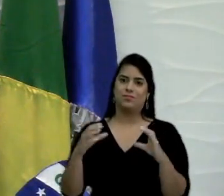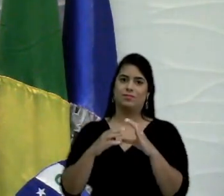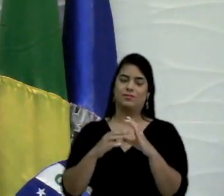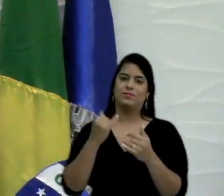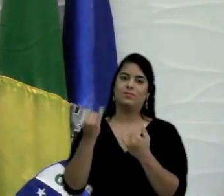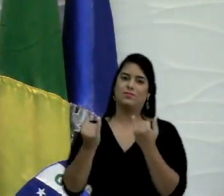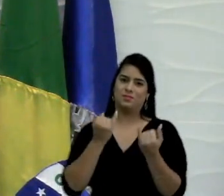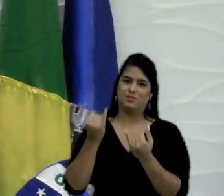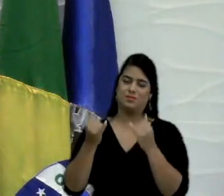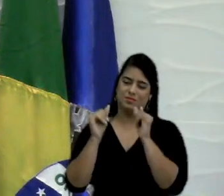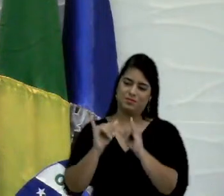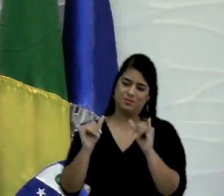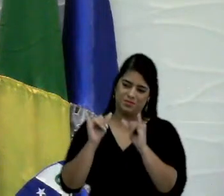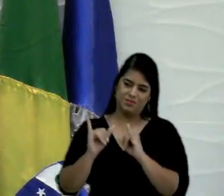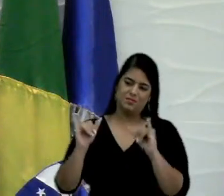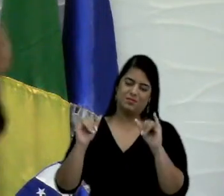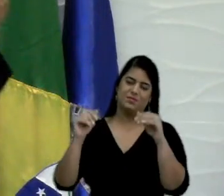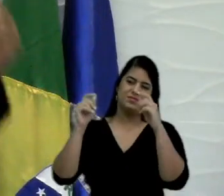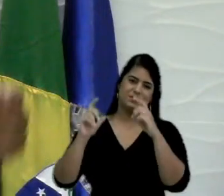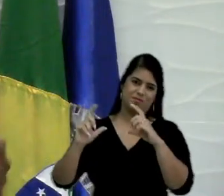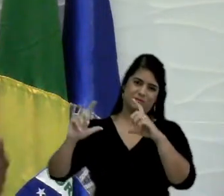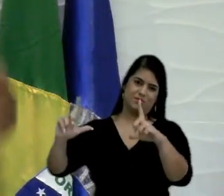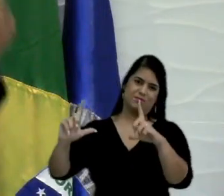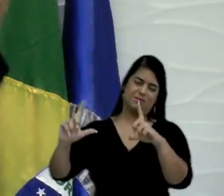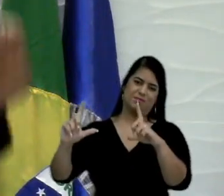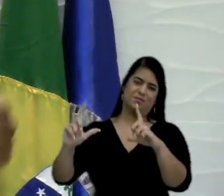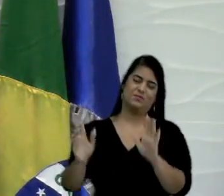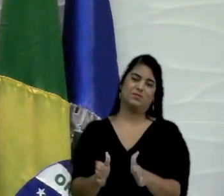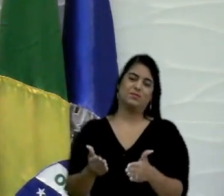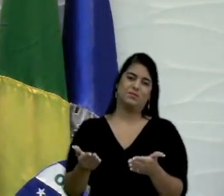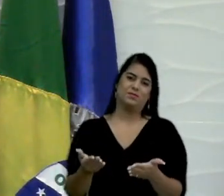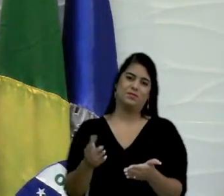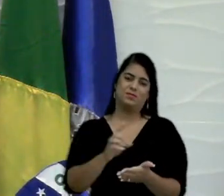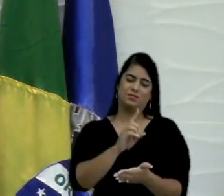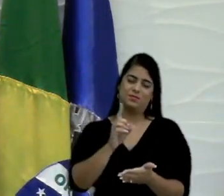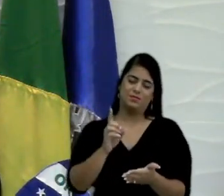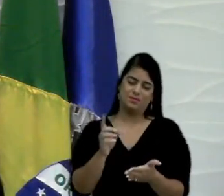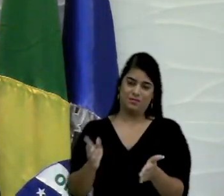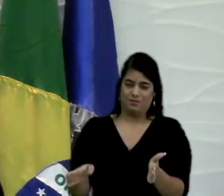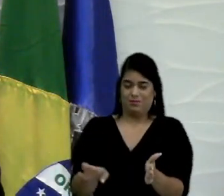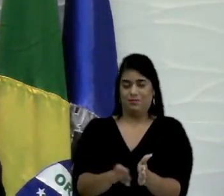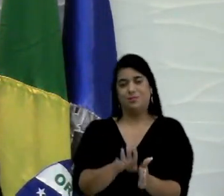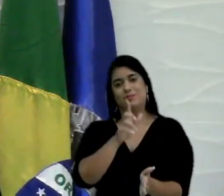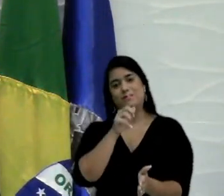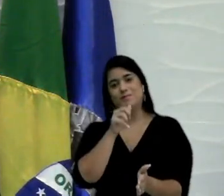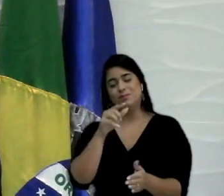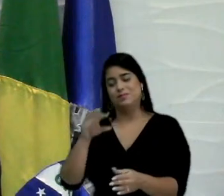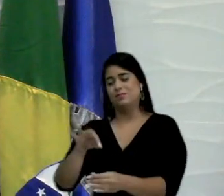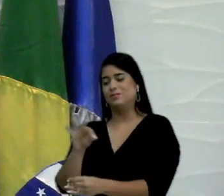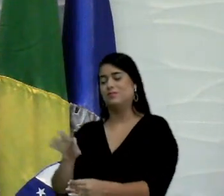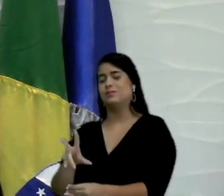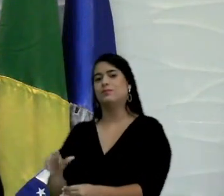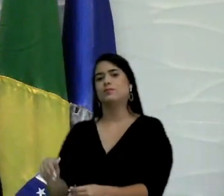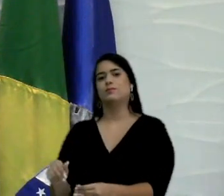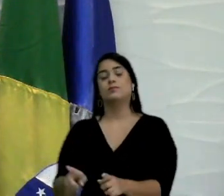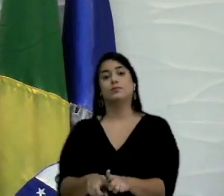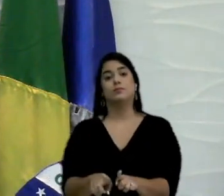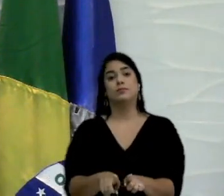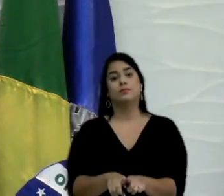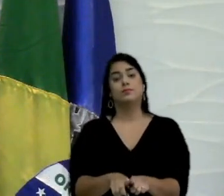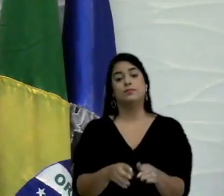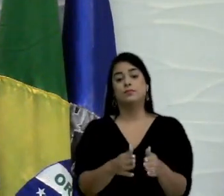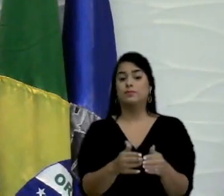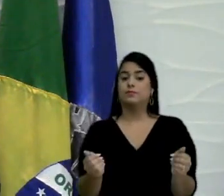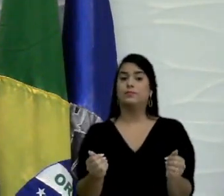coloque lá na tabelinha eh qual é oos dia que vai ser abastecida a Vila do Espírito Santo e também tô solicitando nesse mesmo